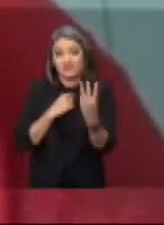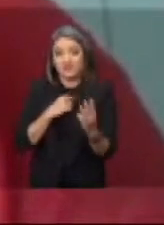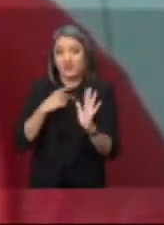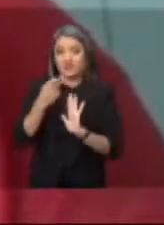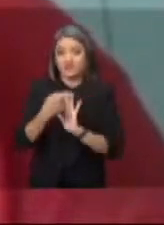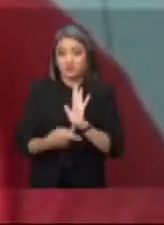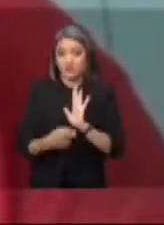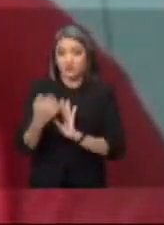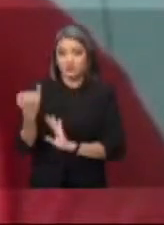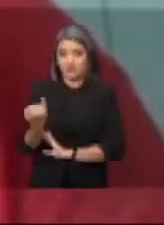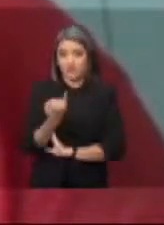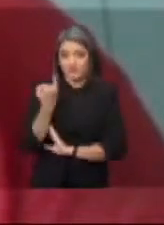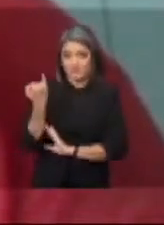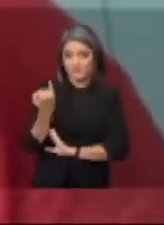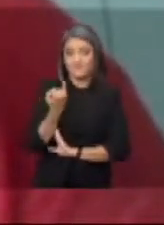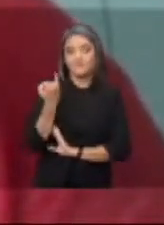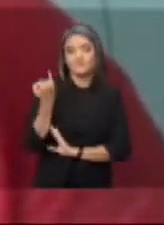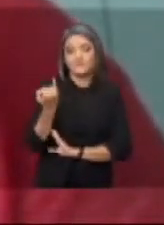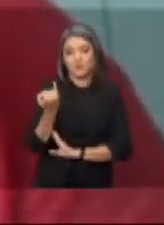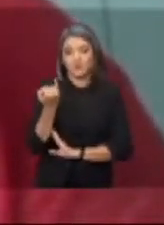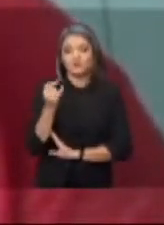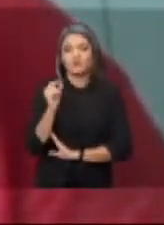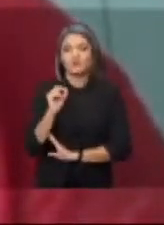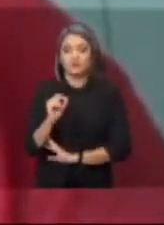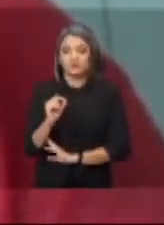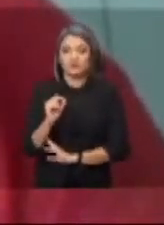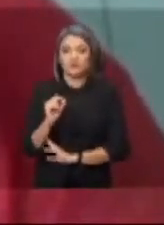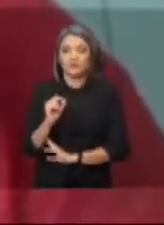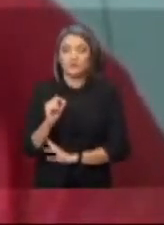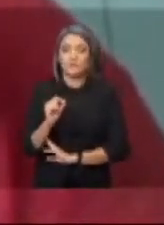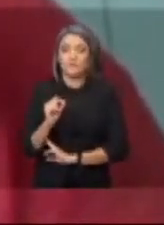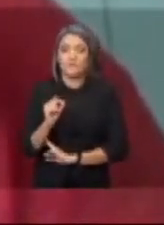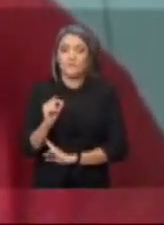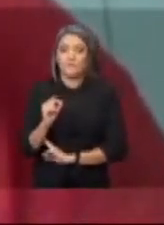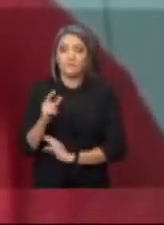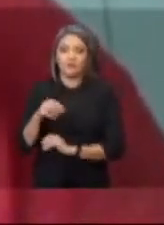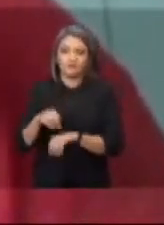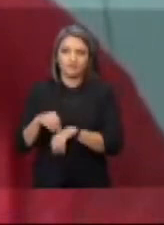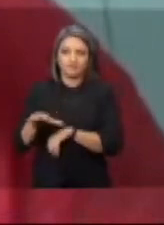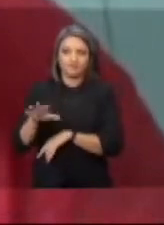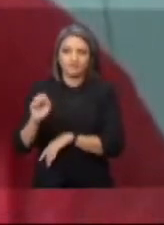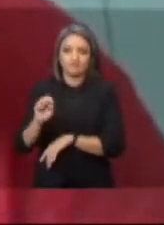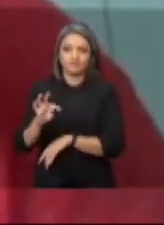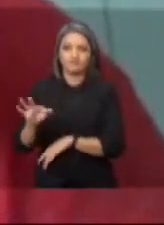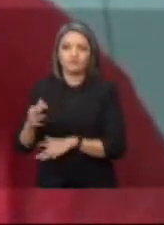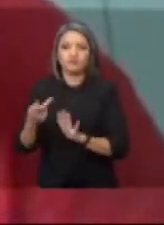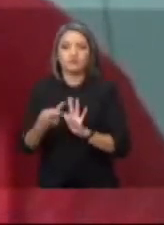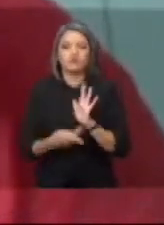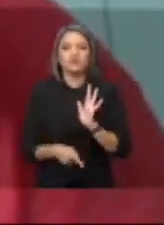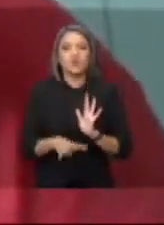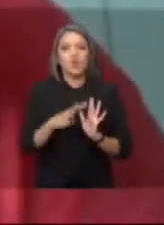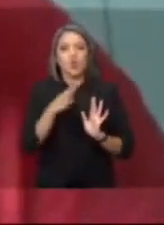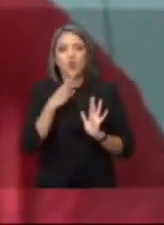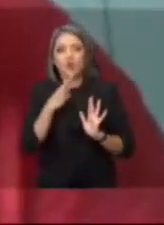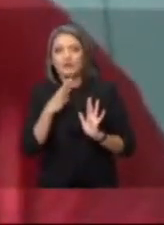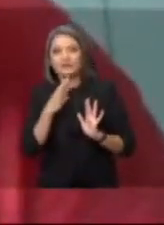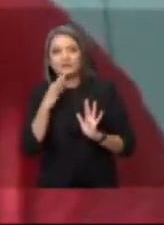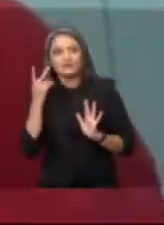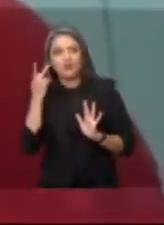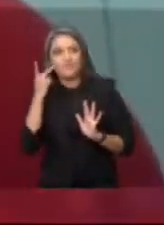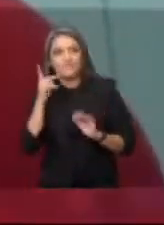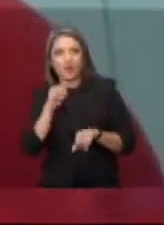se puder anexar aí aos autos, a gente faz uma forma de chegar, que é projeto Conhecer para Cuidar. É um relatório